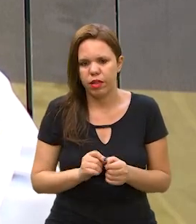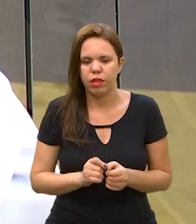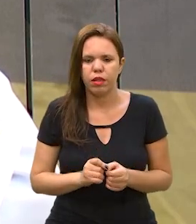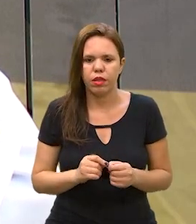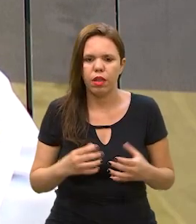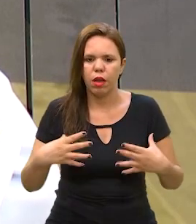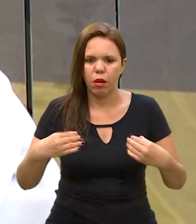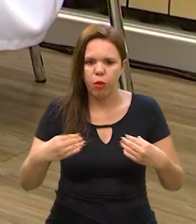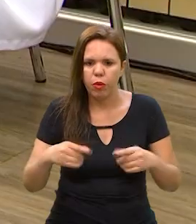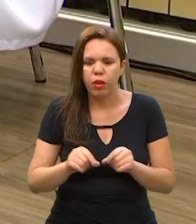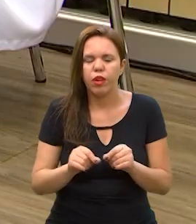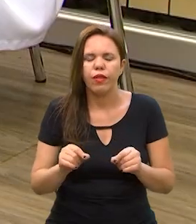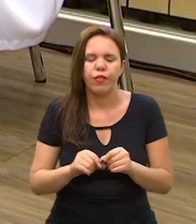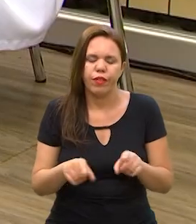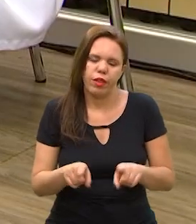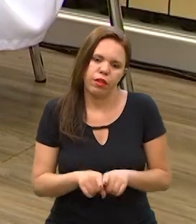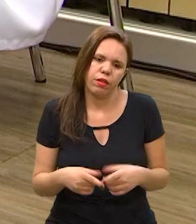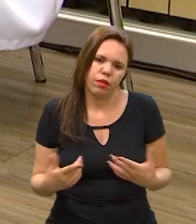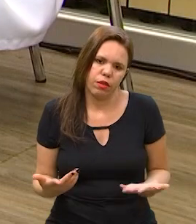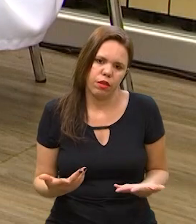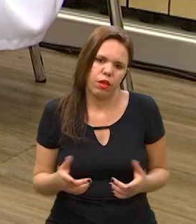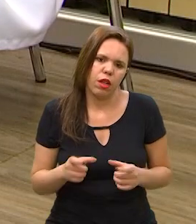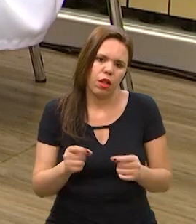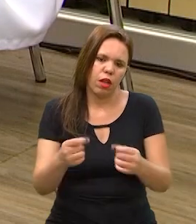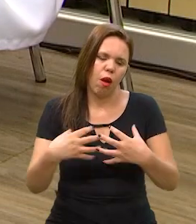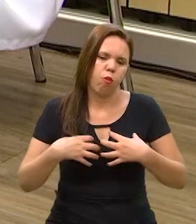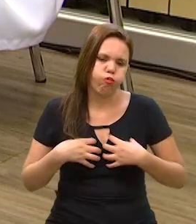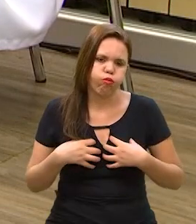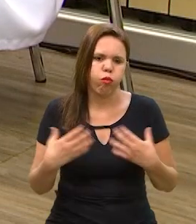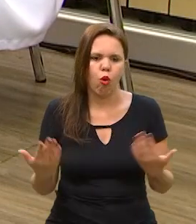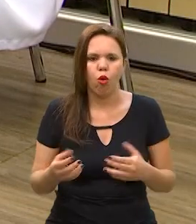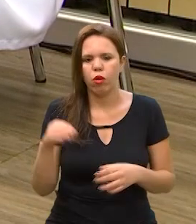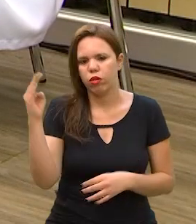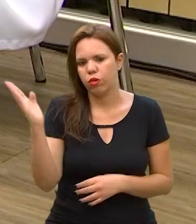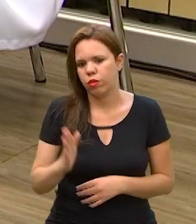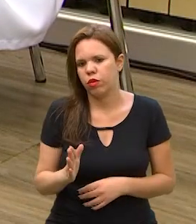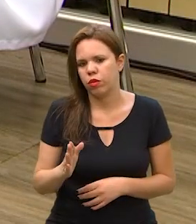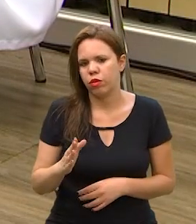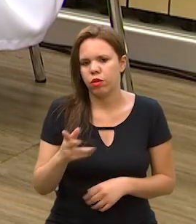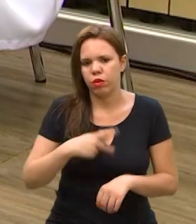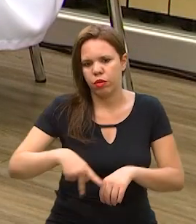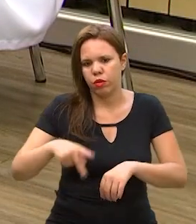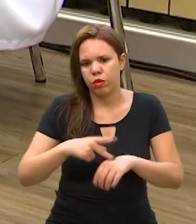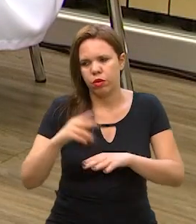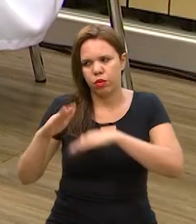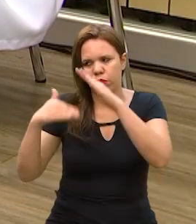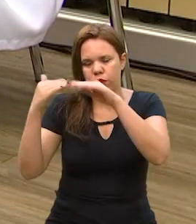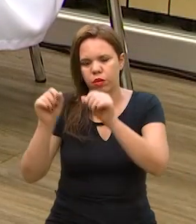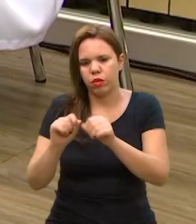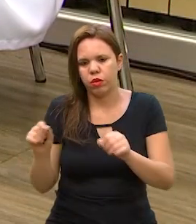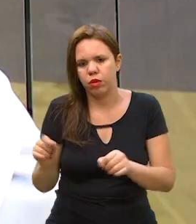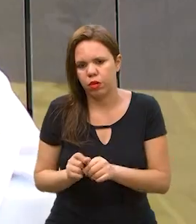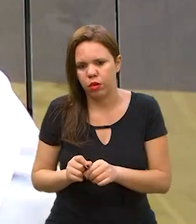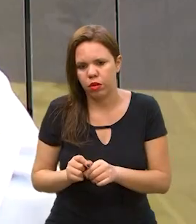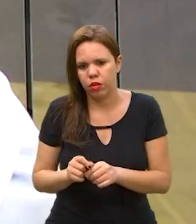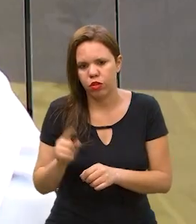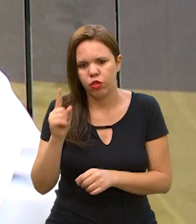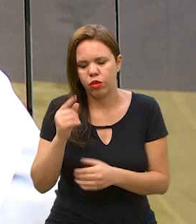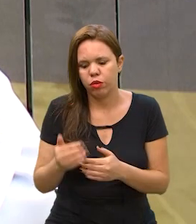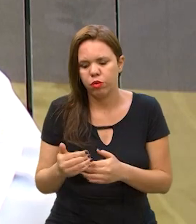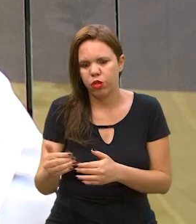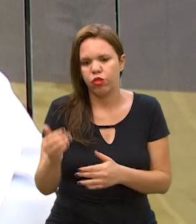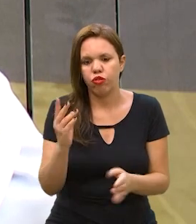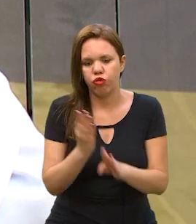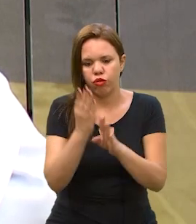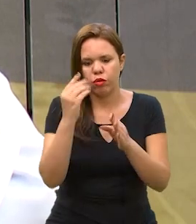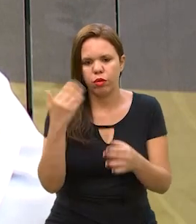a mamografia. O tumor de mama hoje, no Brasil, né, nos países subdesenvolvidos, a partir do diagnóstico,